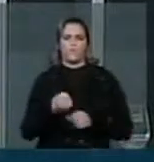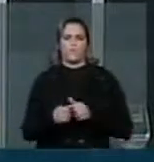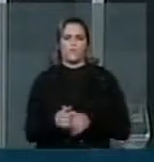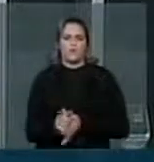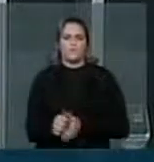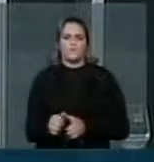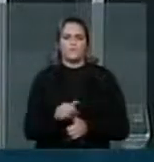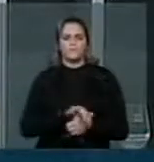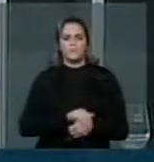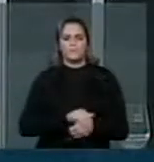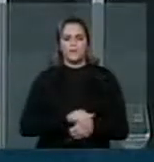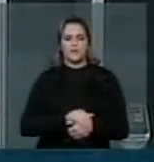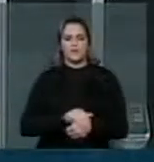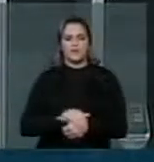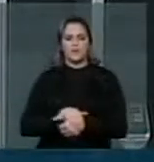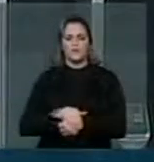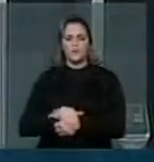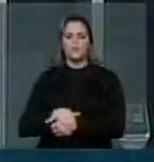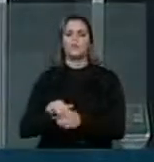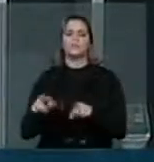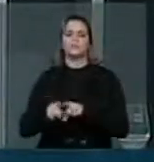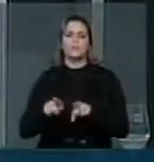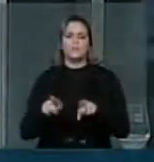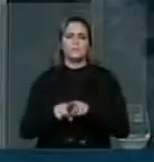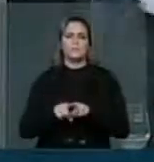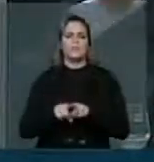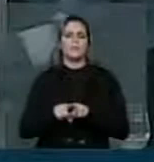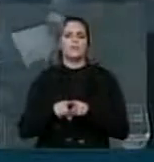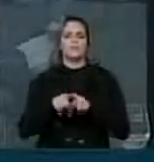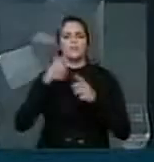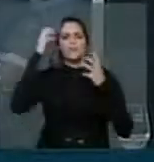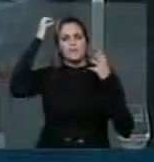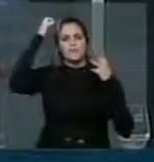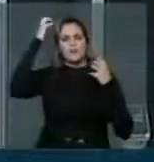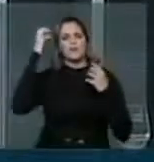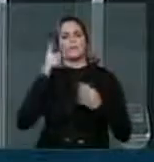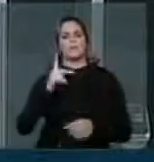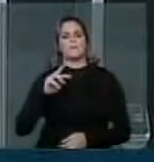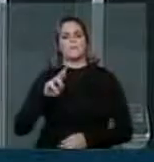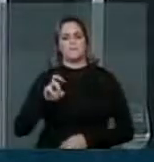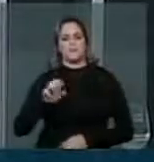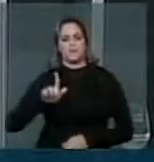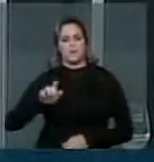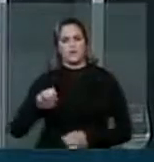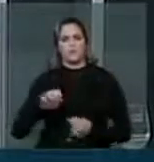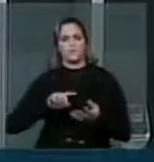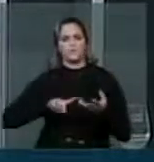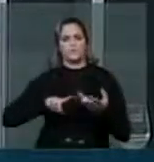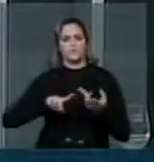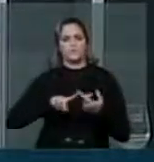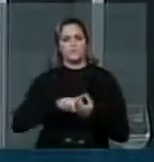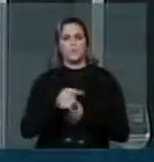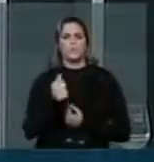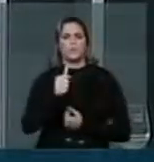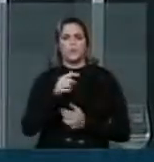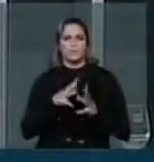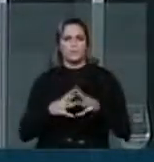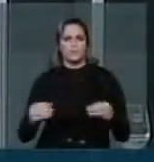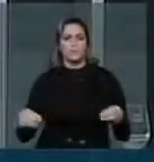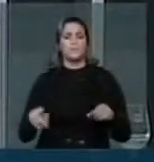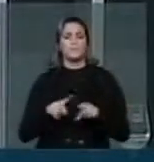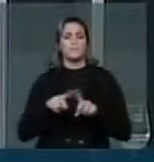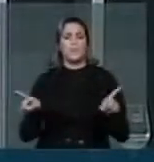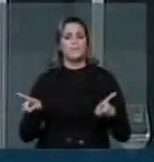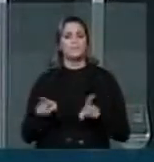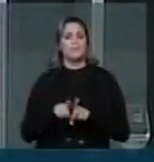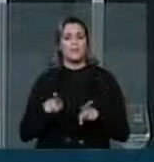filhote do macaco prego, do orangotango, do mico-leão dourado, mas protejamos também a